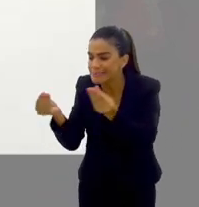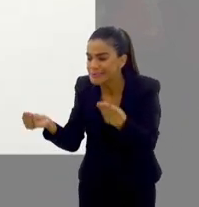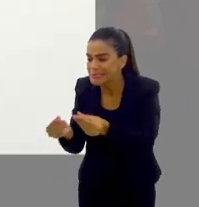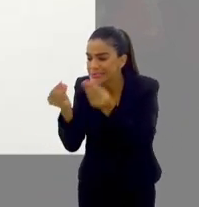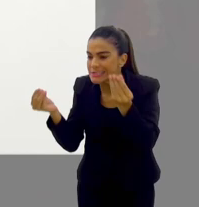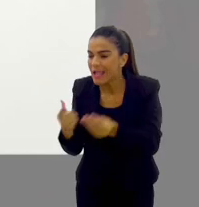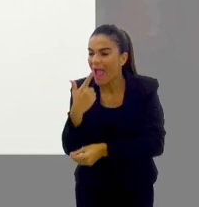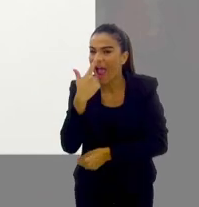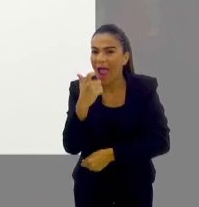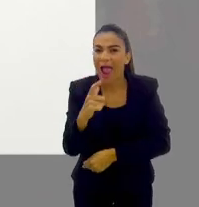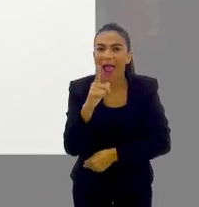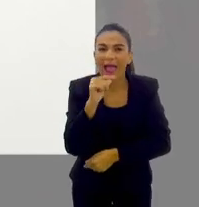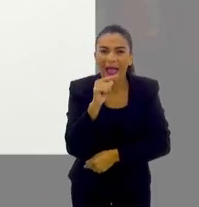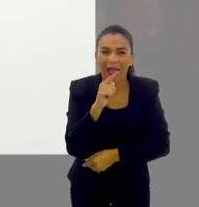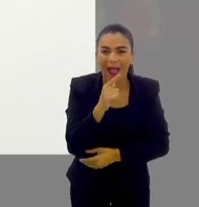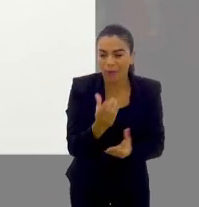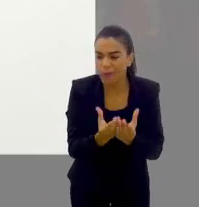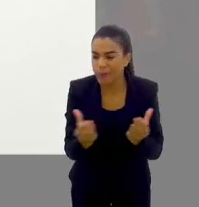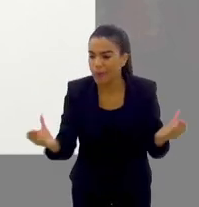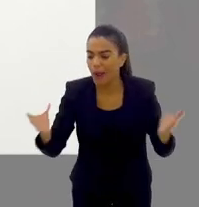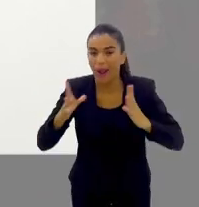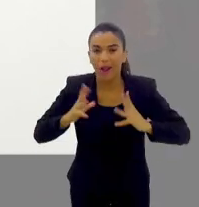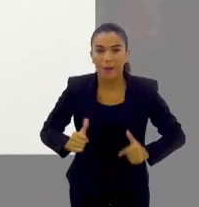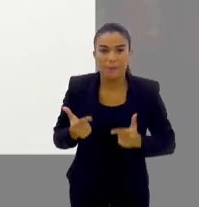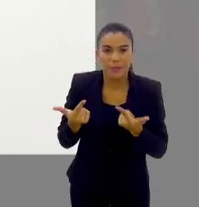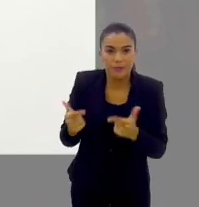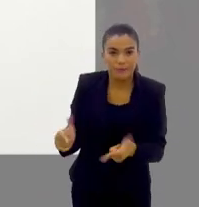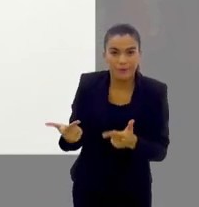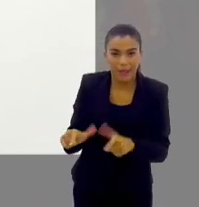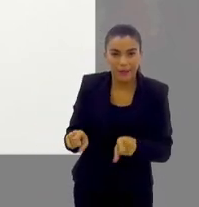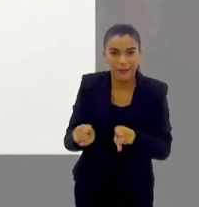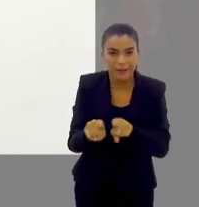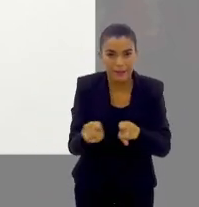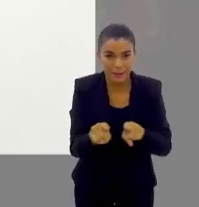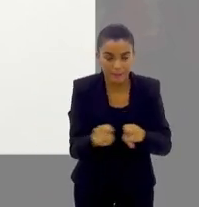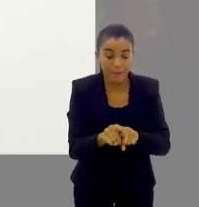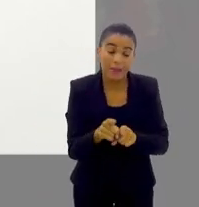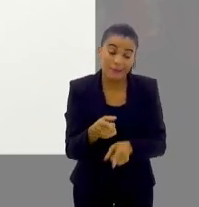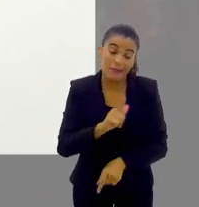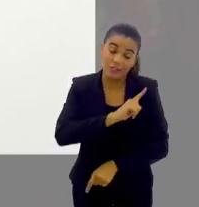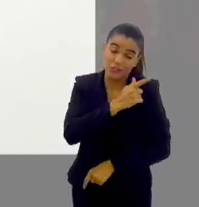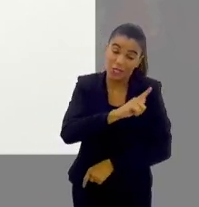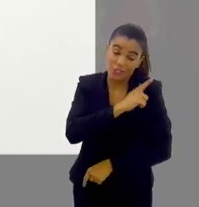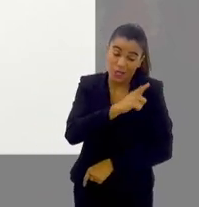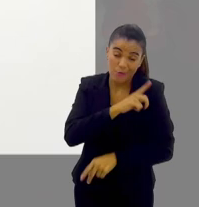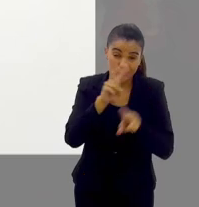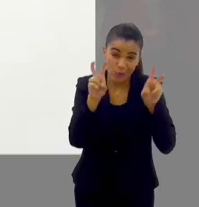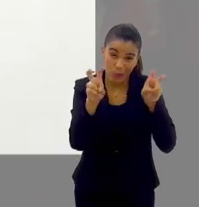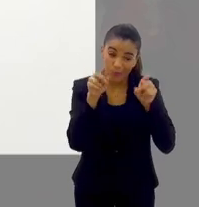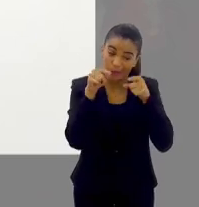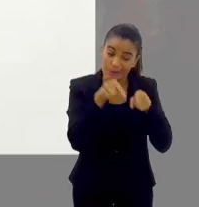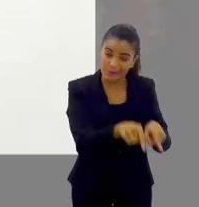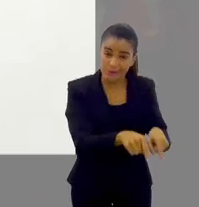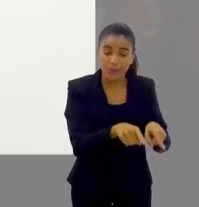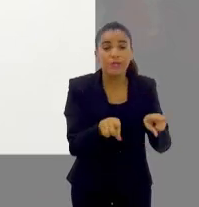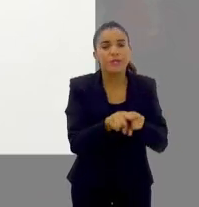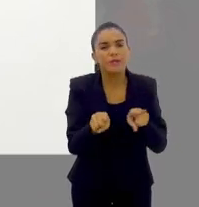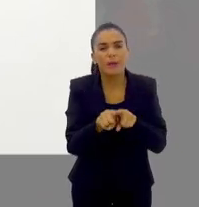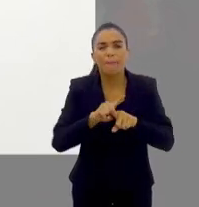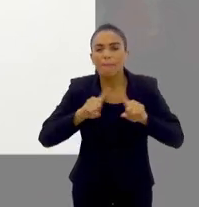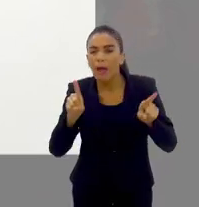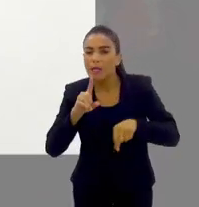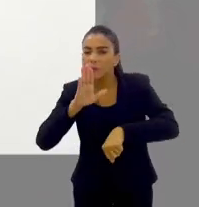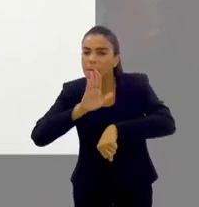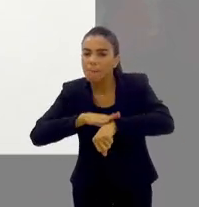precariedade no saneamento básico, né? Isso traz um grande desafio do ponto de vista de gestão, né?